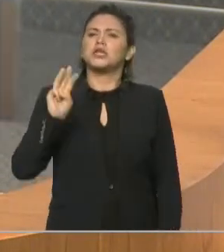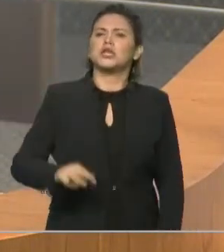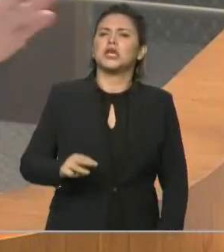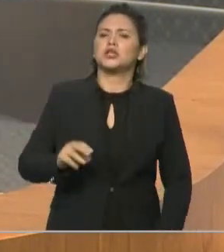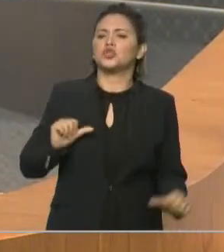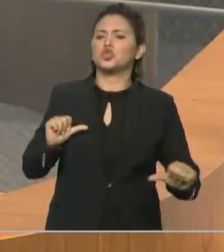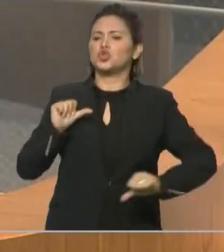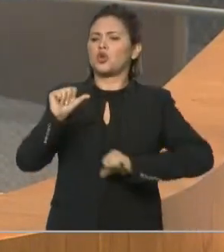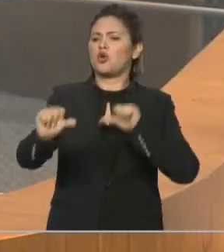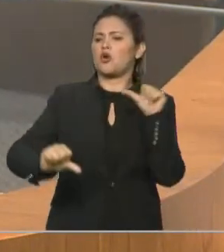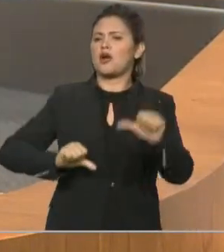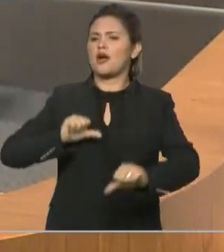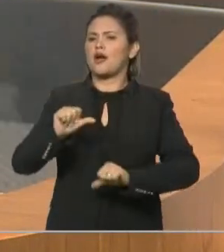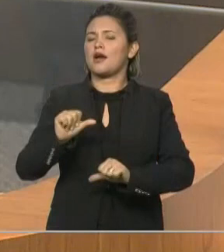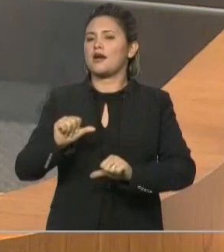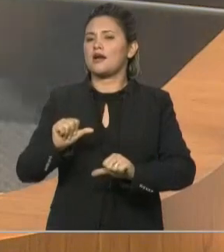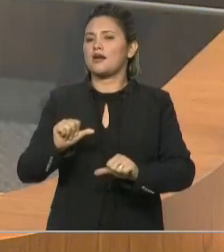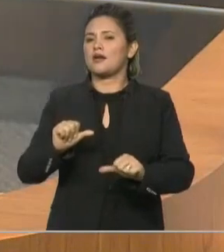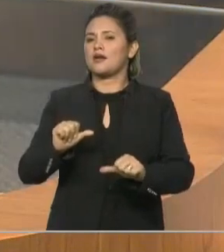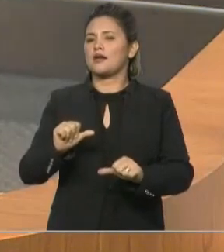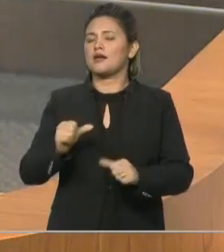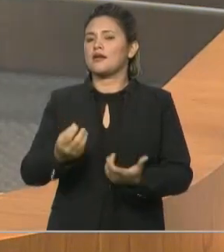aqui por 100 mil reais para a família?